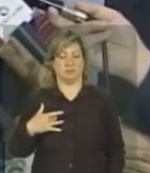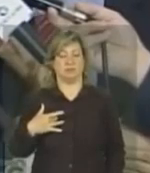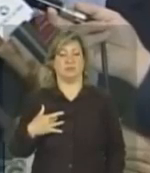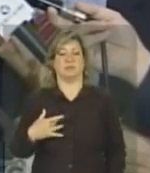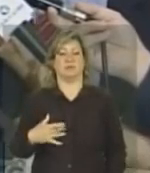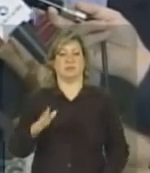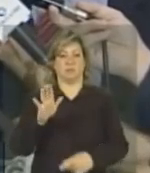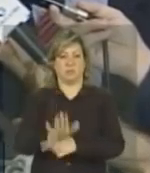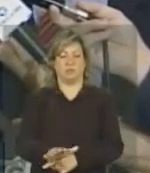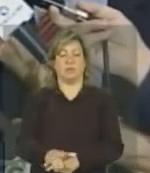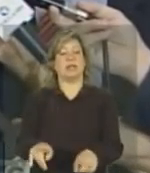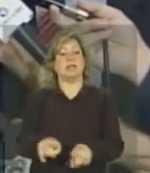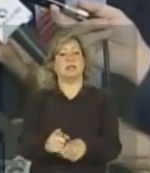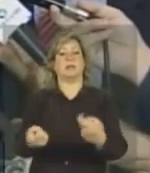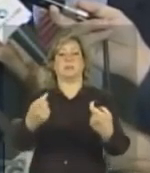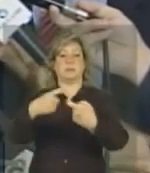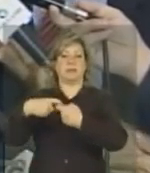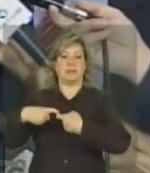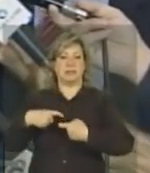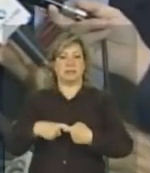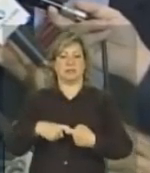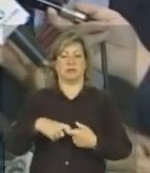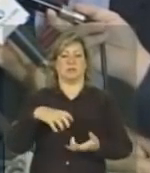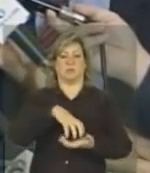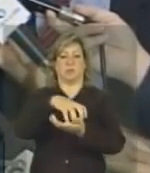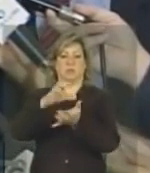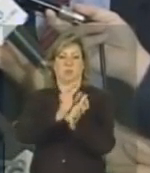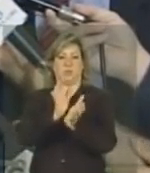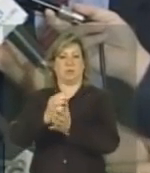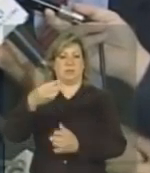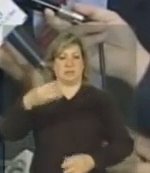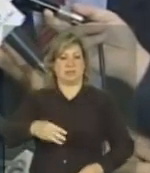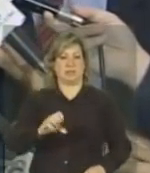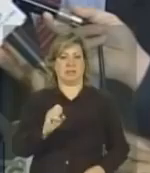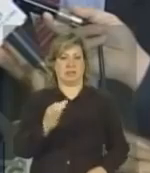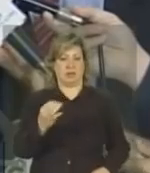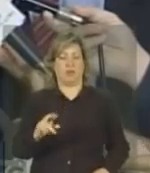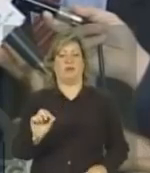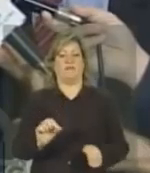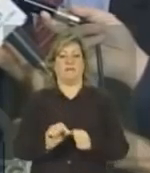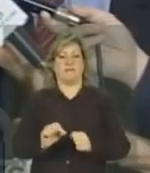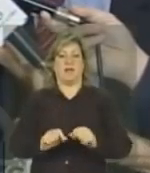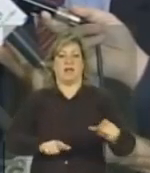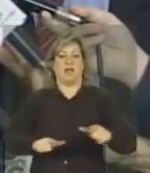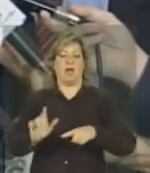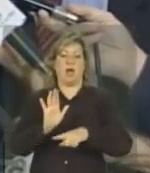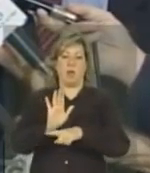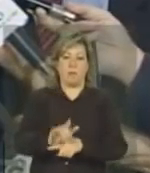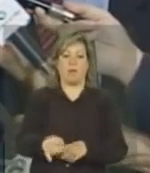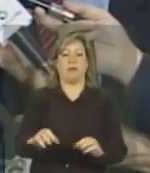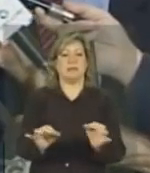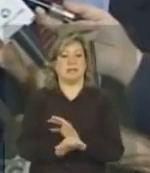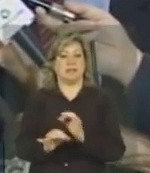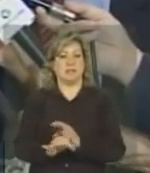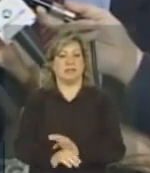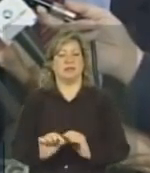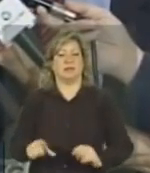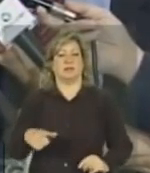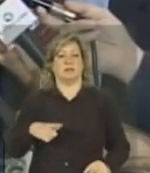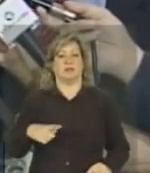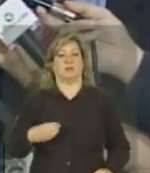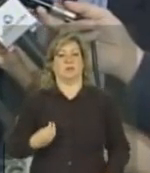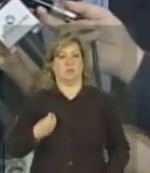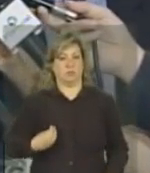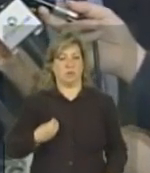ter também parcerias com entidades do terceiro setor, que fazem ações de apoio ao tratamento, que não necessariamente funcionam